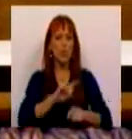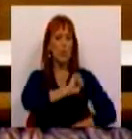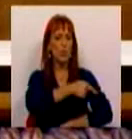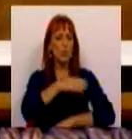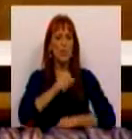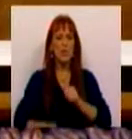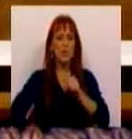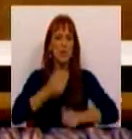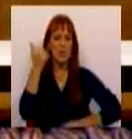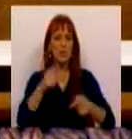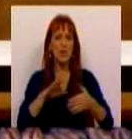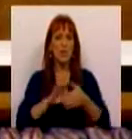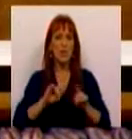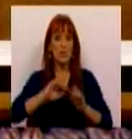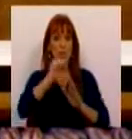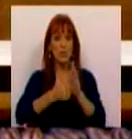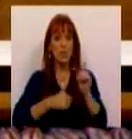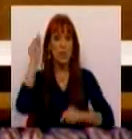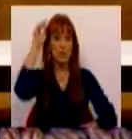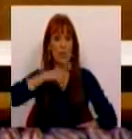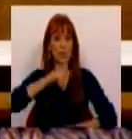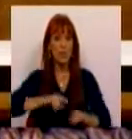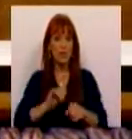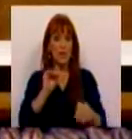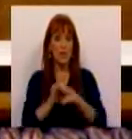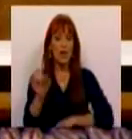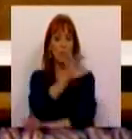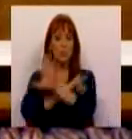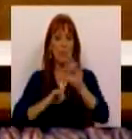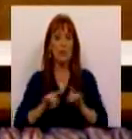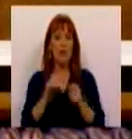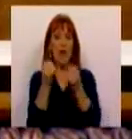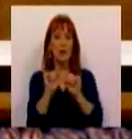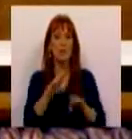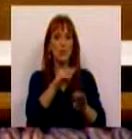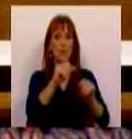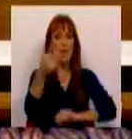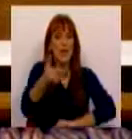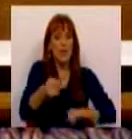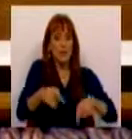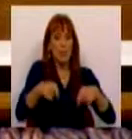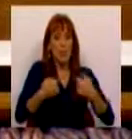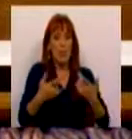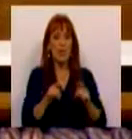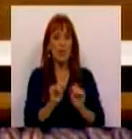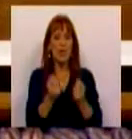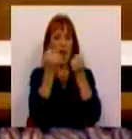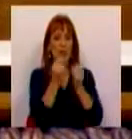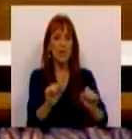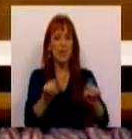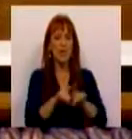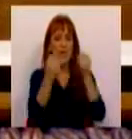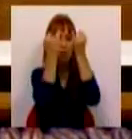poder local que ganhou na Constituição da República Portuguesa e na Carta Europeia da Autonomia Local por direito próprio, a sua autonomia